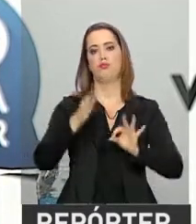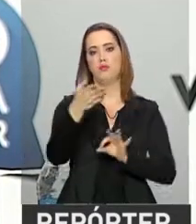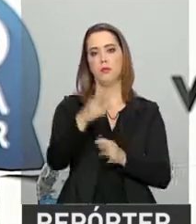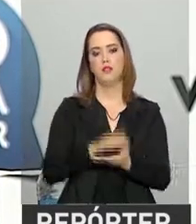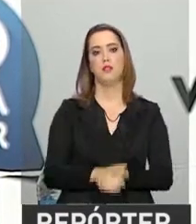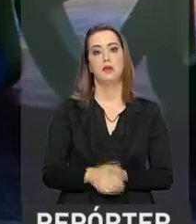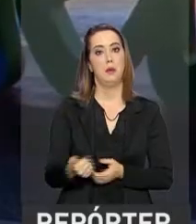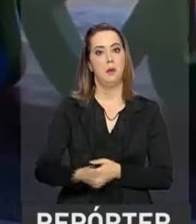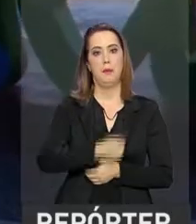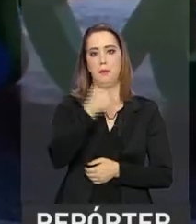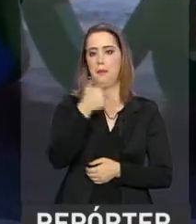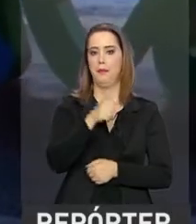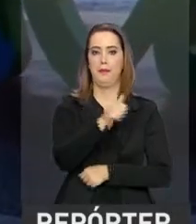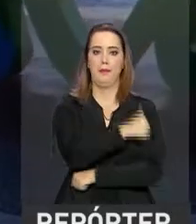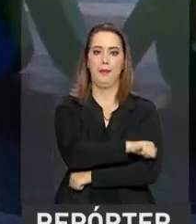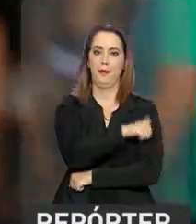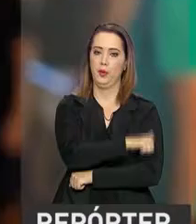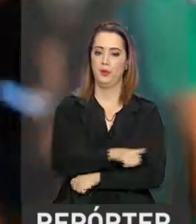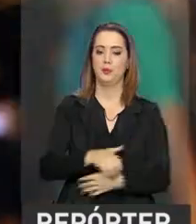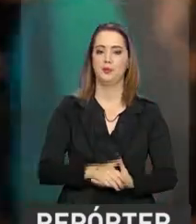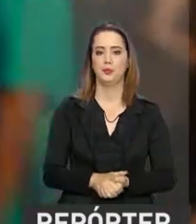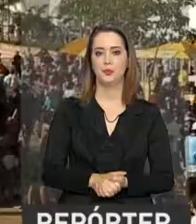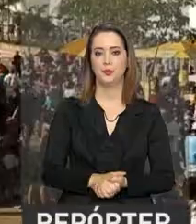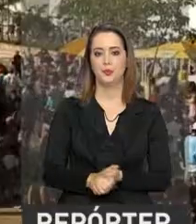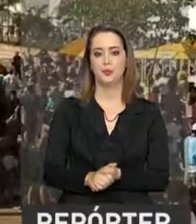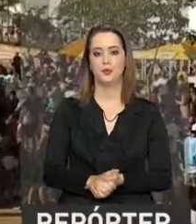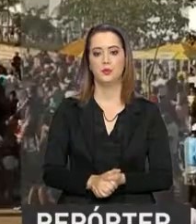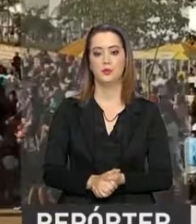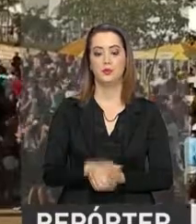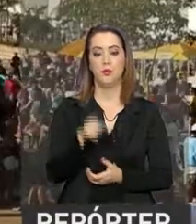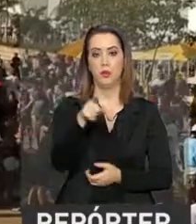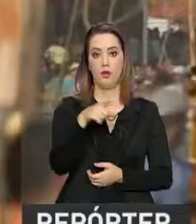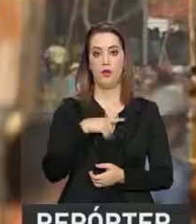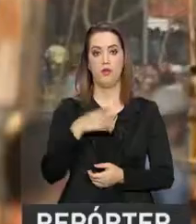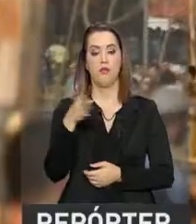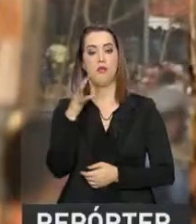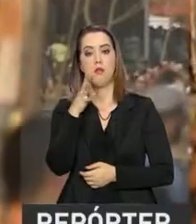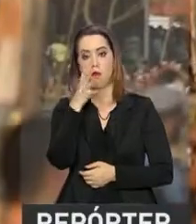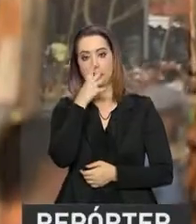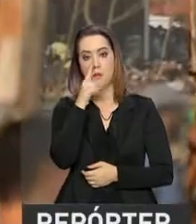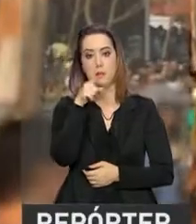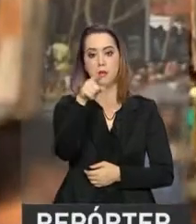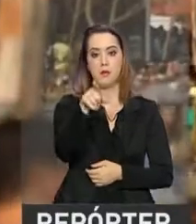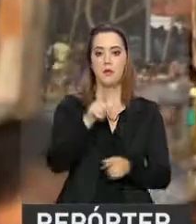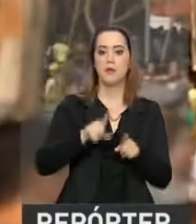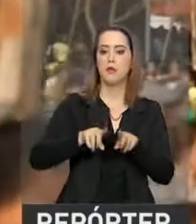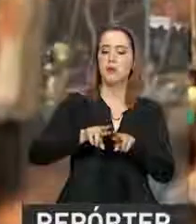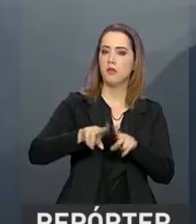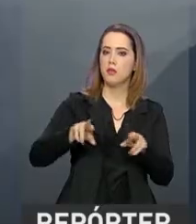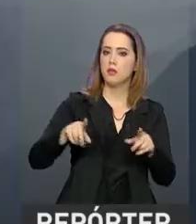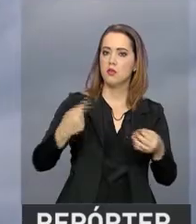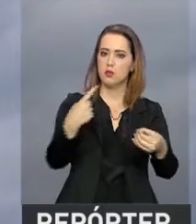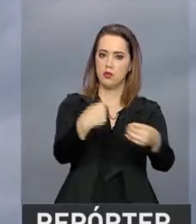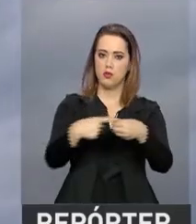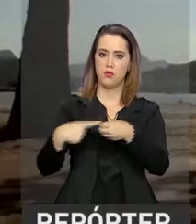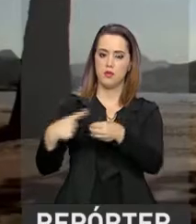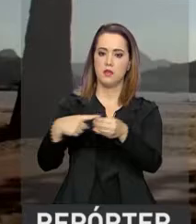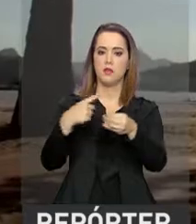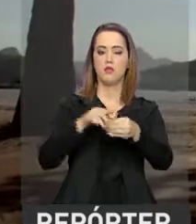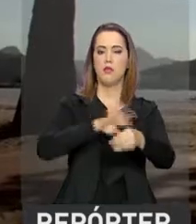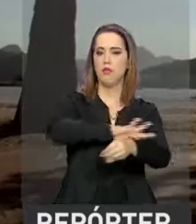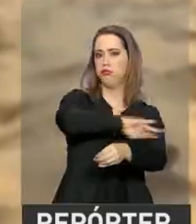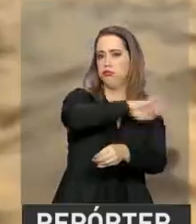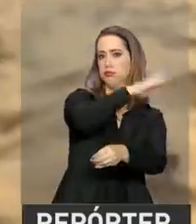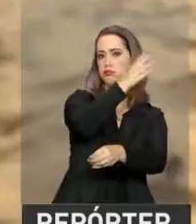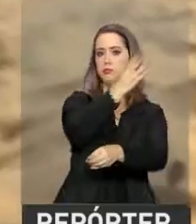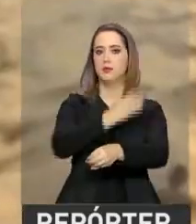do que ir para maiam as atrações mais visitadas na cidade maravilhosa foram os bulevares olímpicos o Corcovado